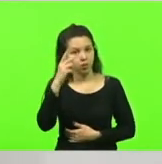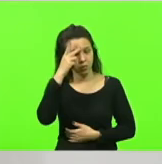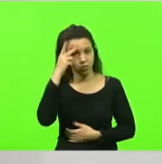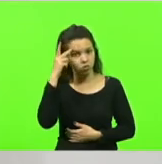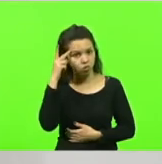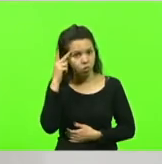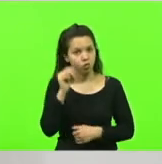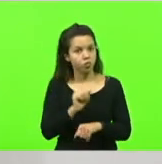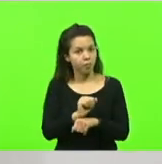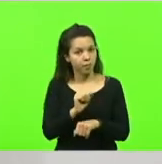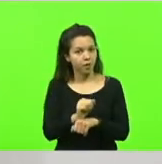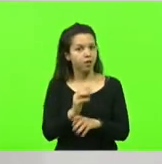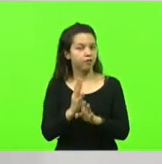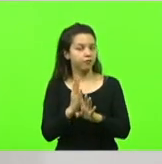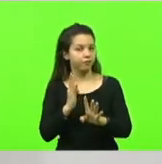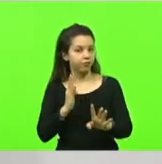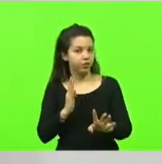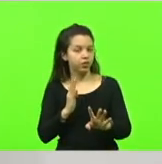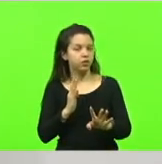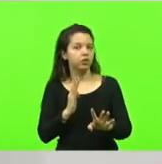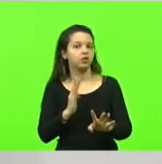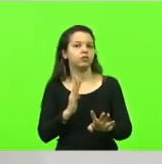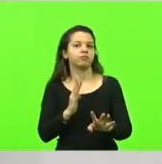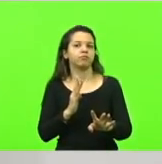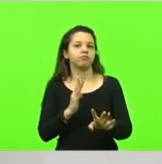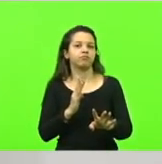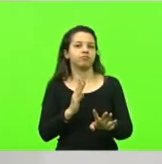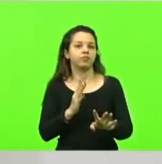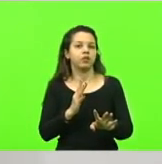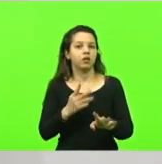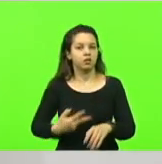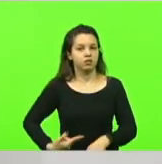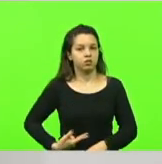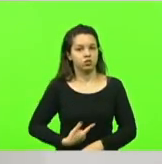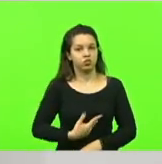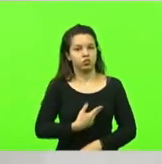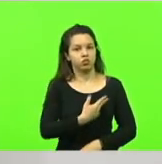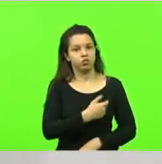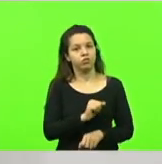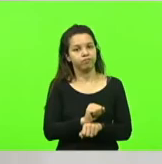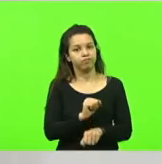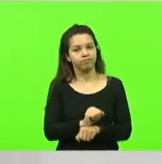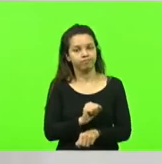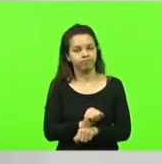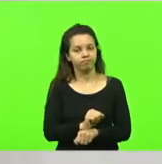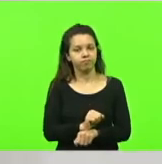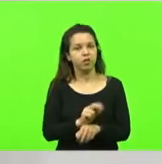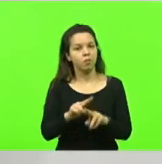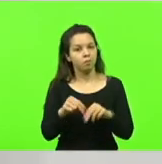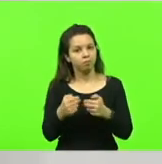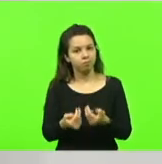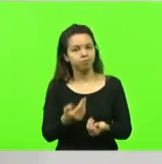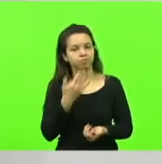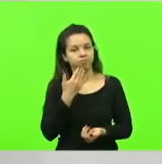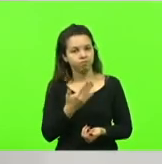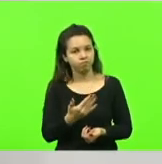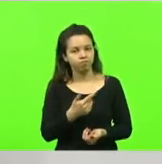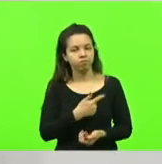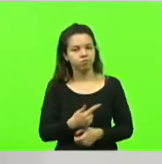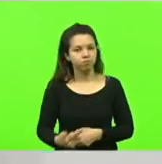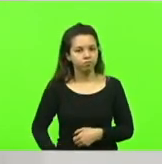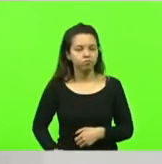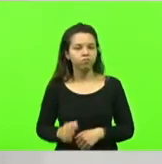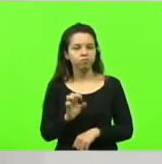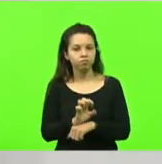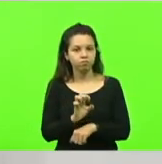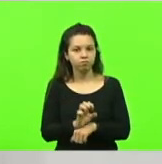espera aguardando a intervenção cirúrgica. Por isso, nós fazemos o apelo para que o governo do Estado de Santa Catarina